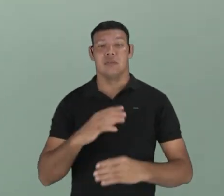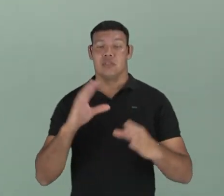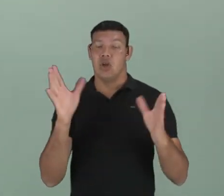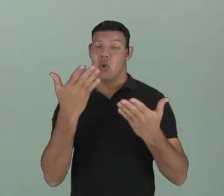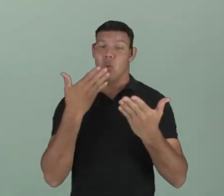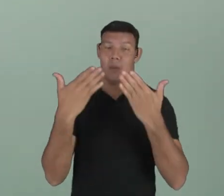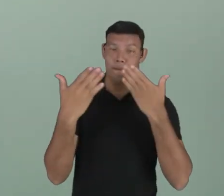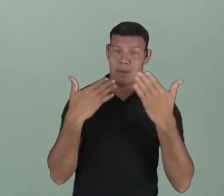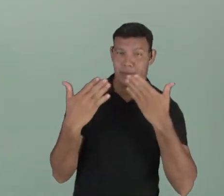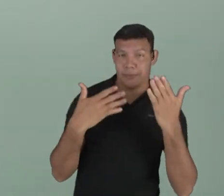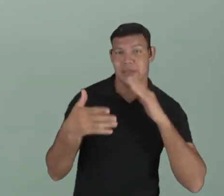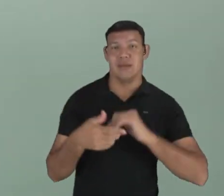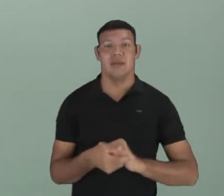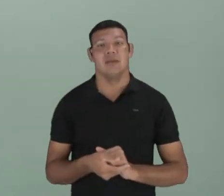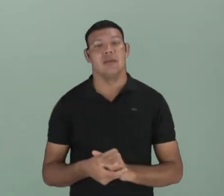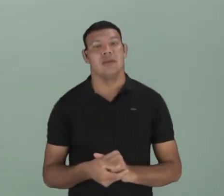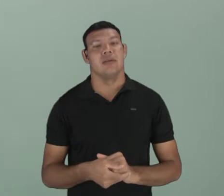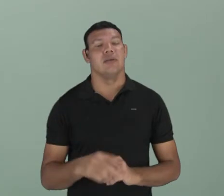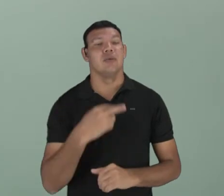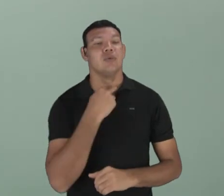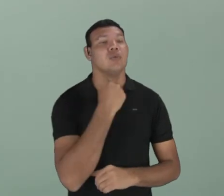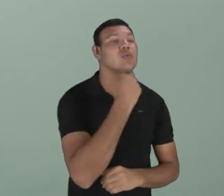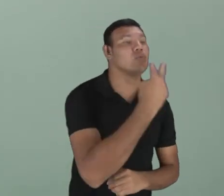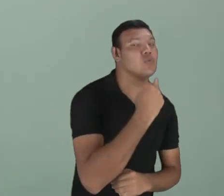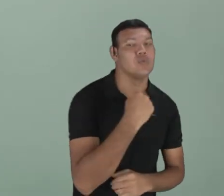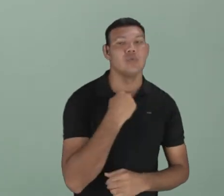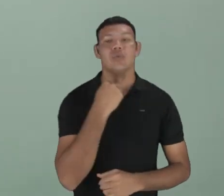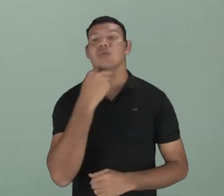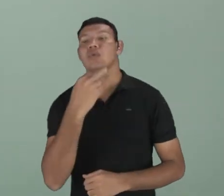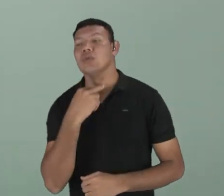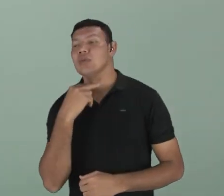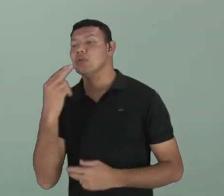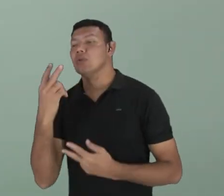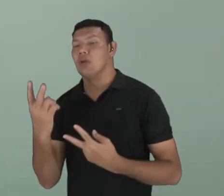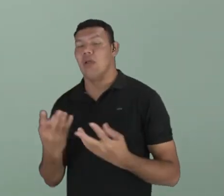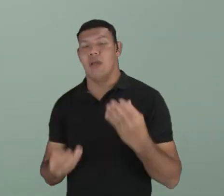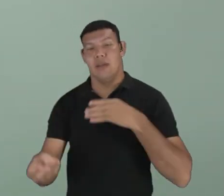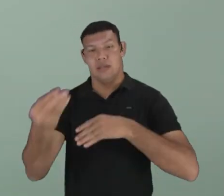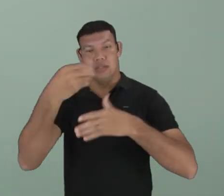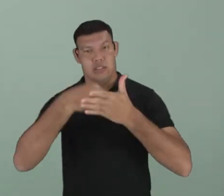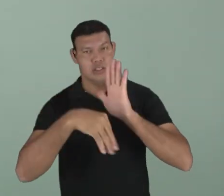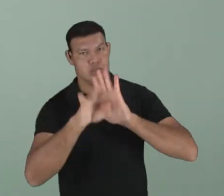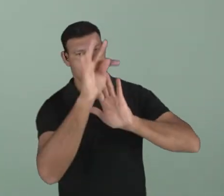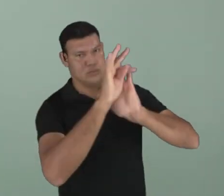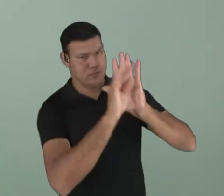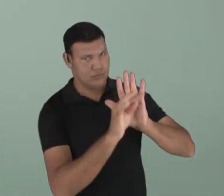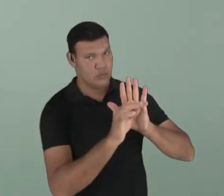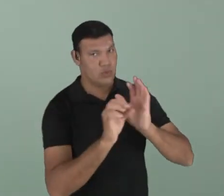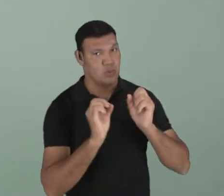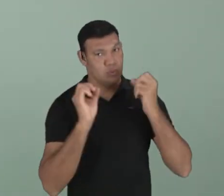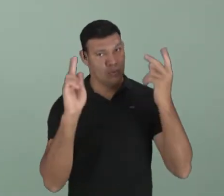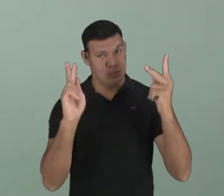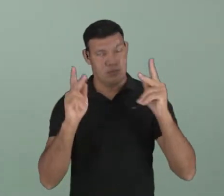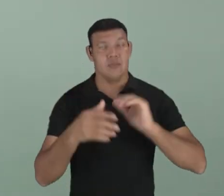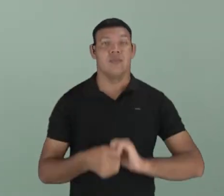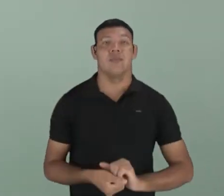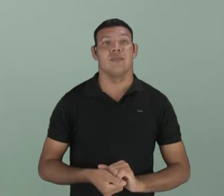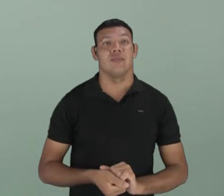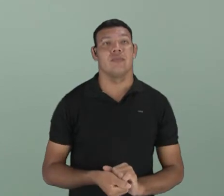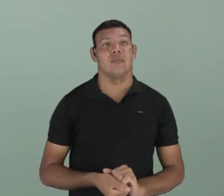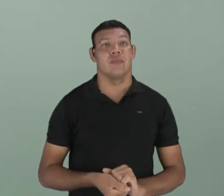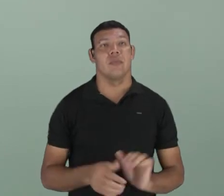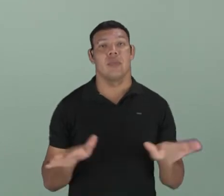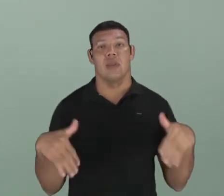uma conversa das vozes dentro do discurso de um dado texto, ok?